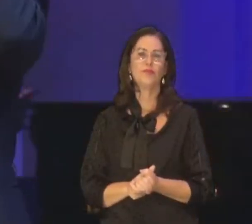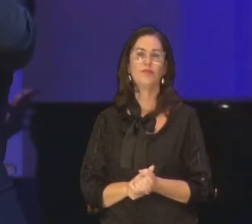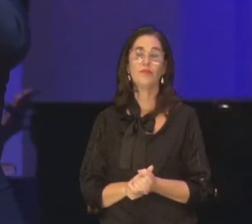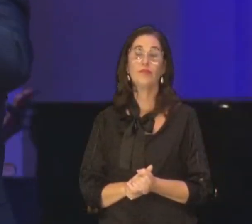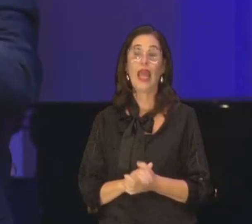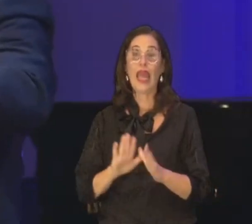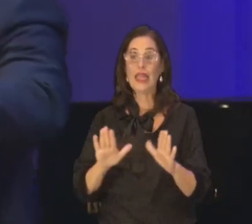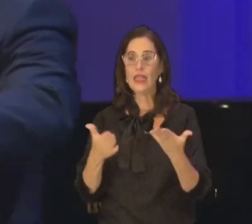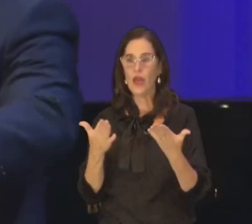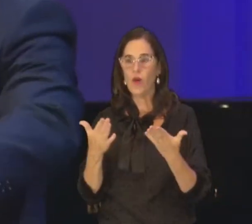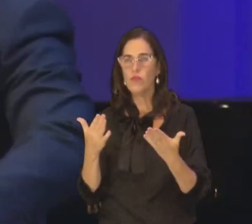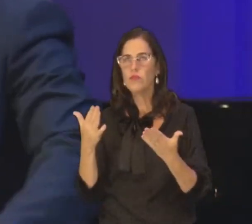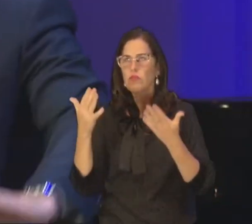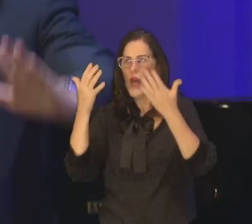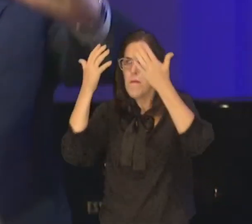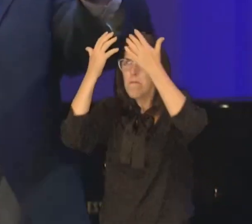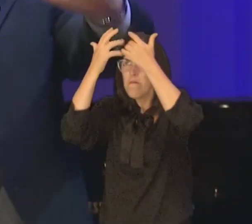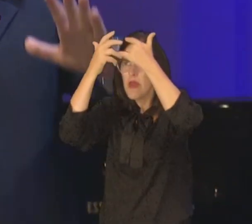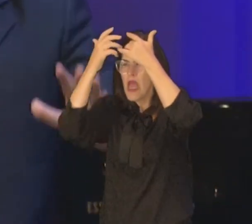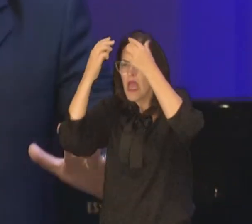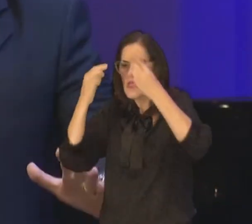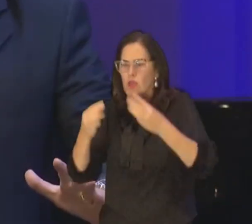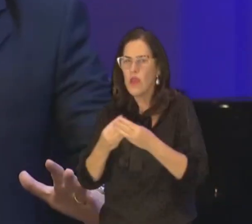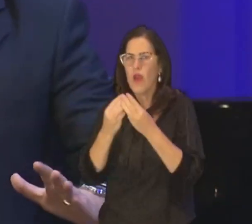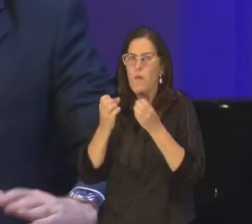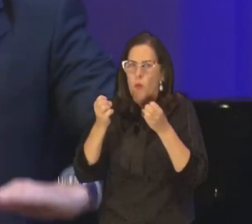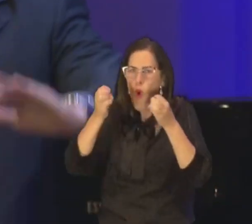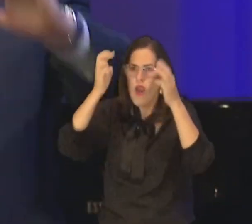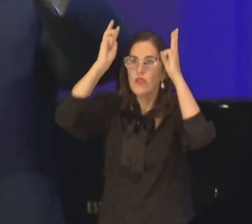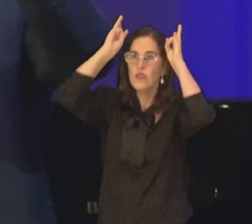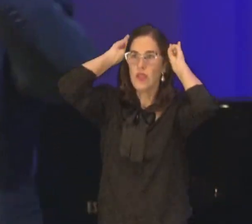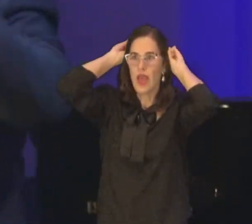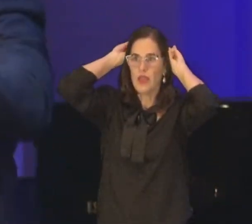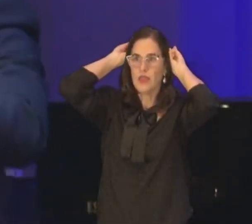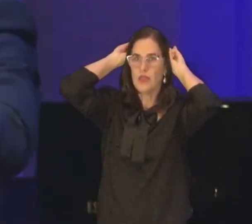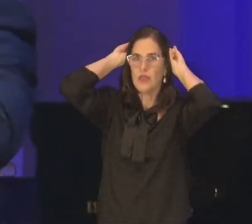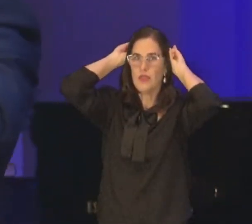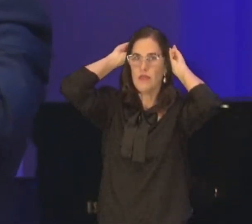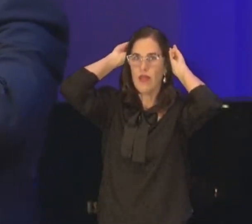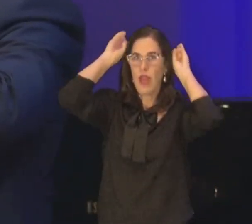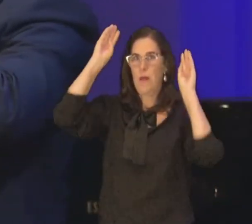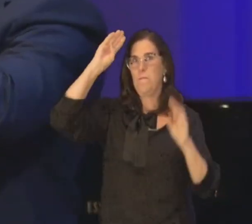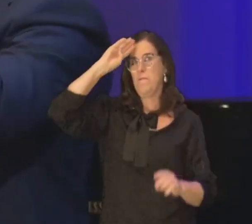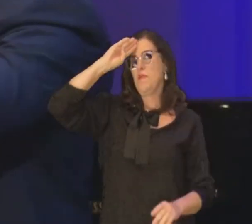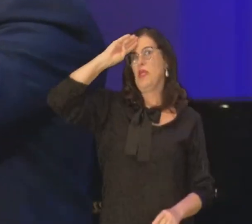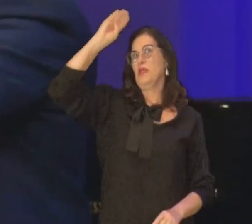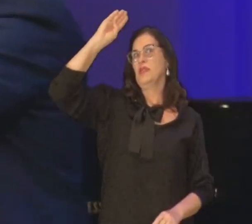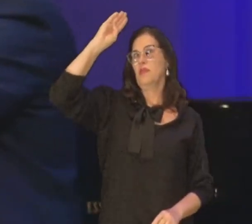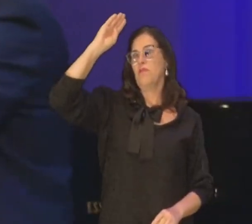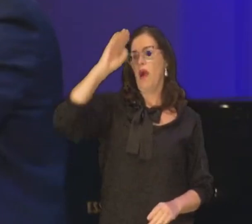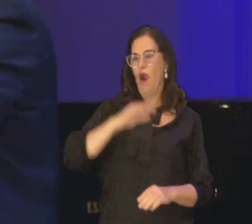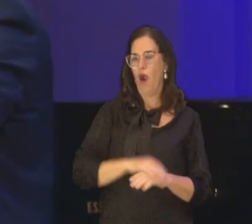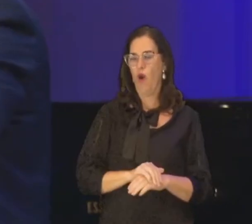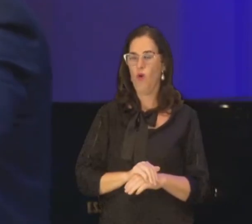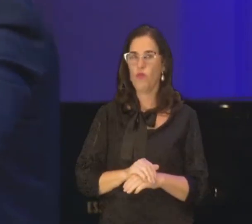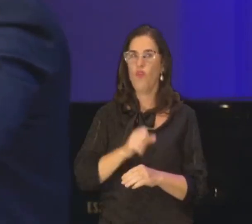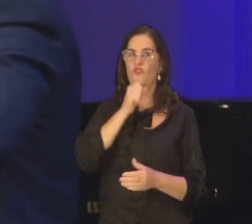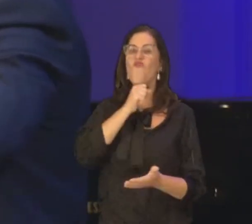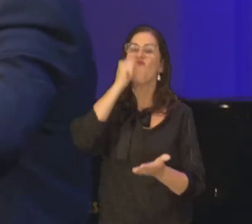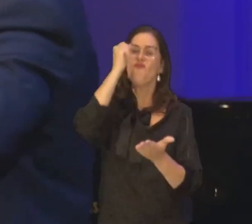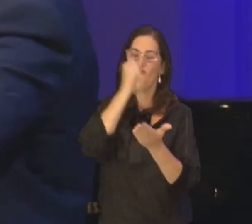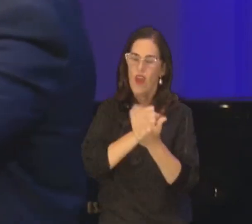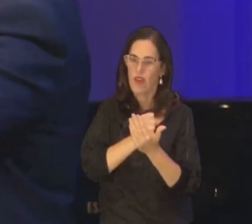Então, na mente judaica, era Moisés, aquela figura principal que no Antigo